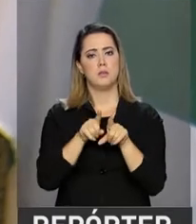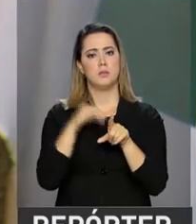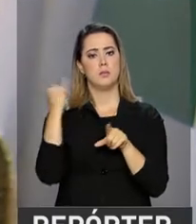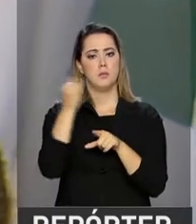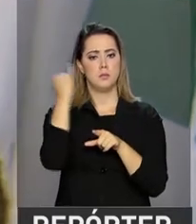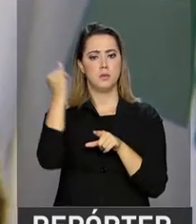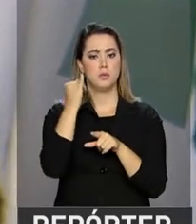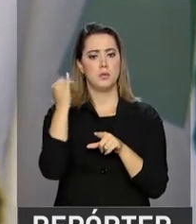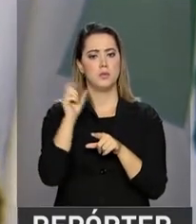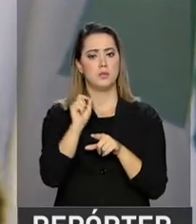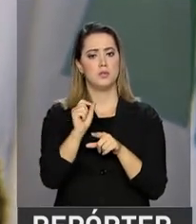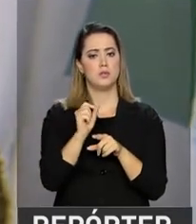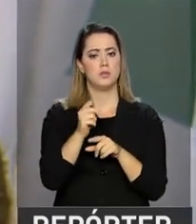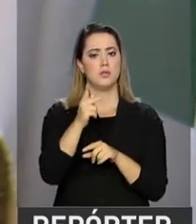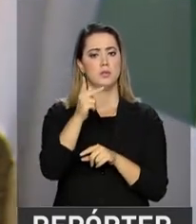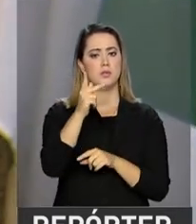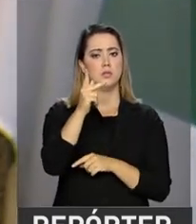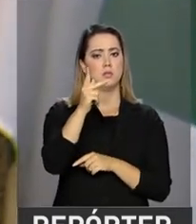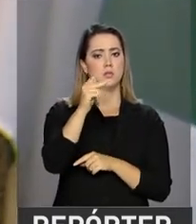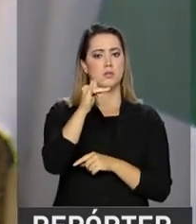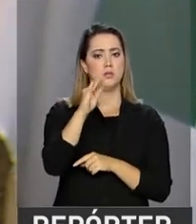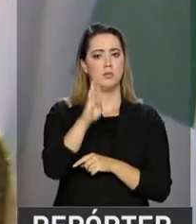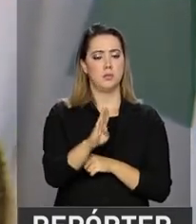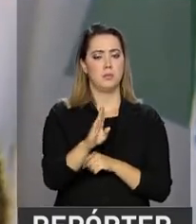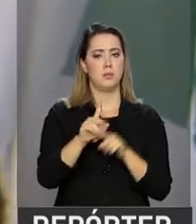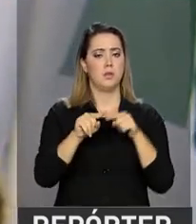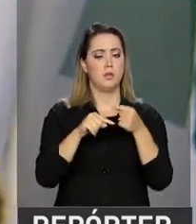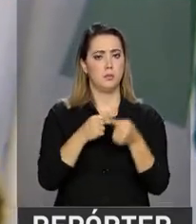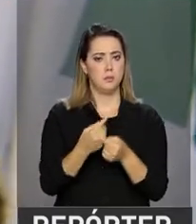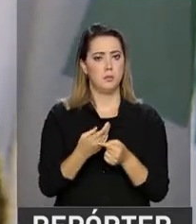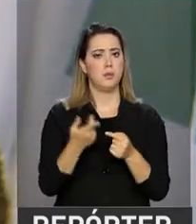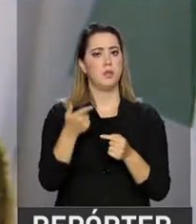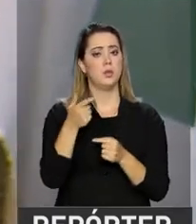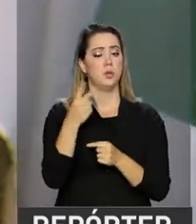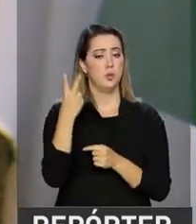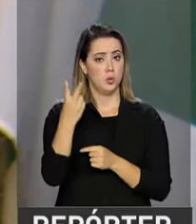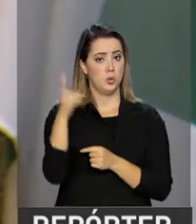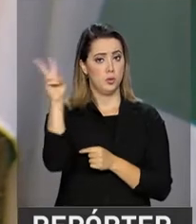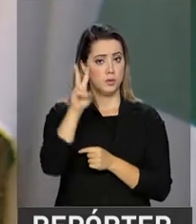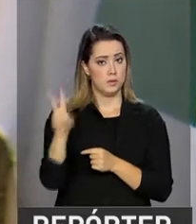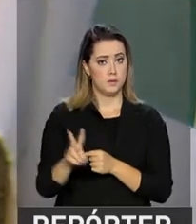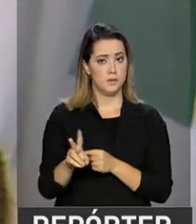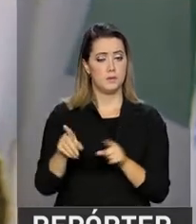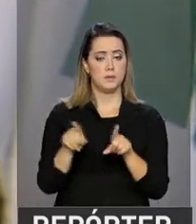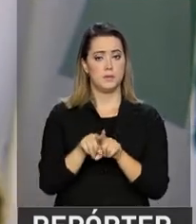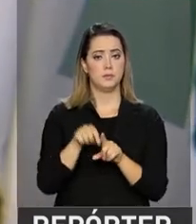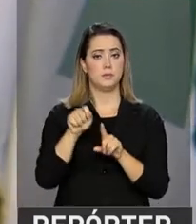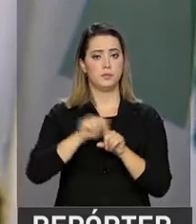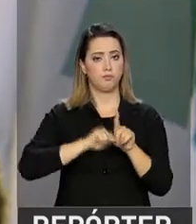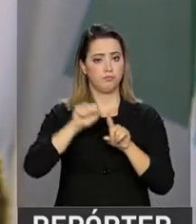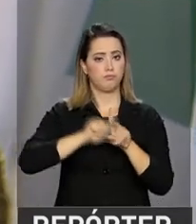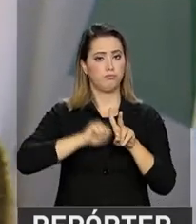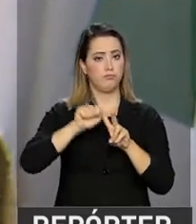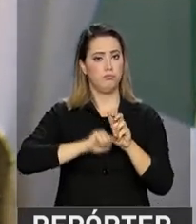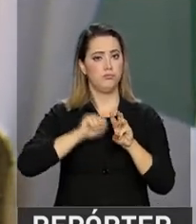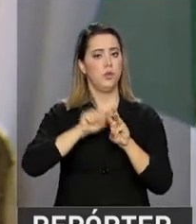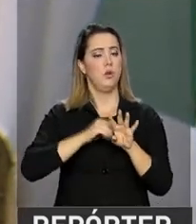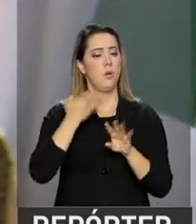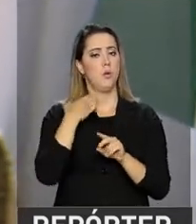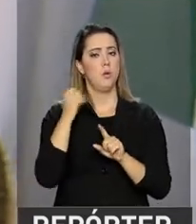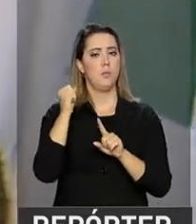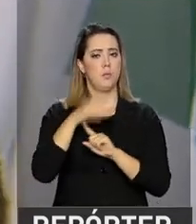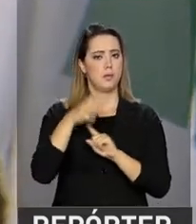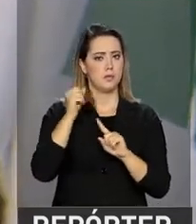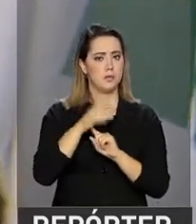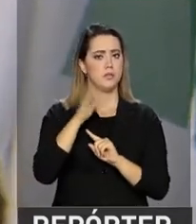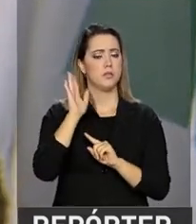primeiro trimestre do ano do produto, do PIB. No segundo trimestre, o PIB, segundo medido pelo Banco Central, teve